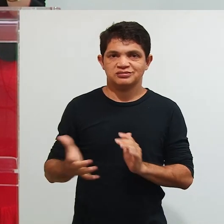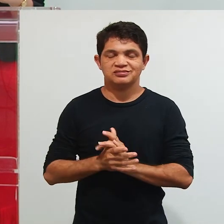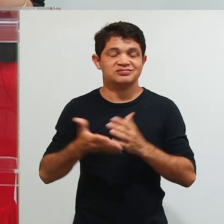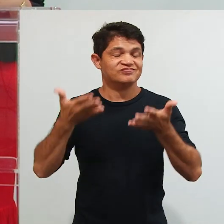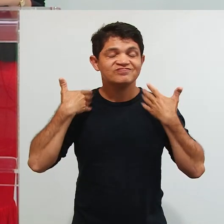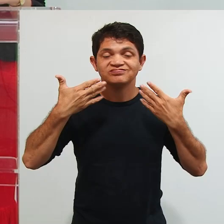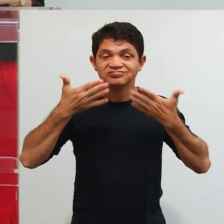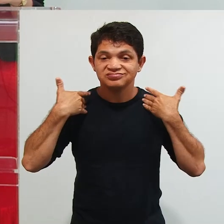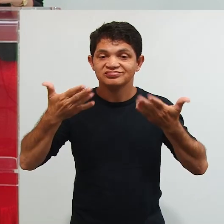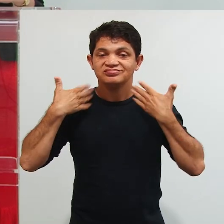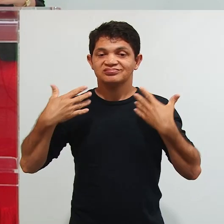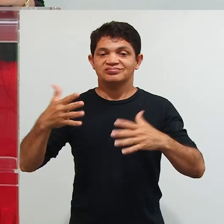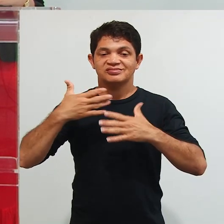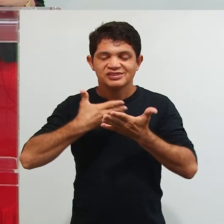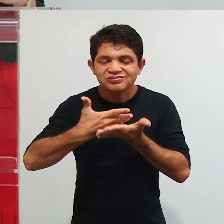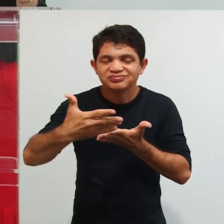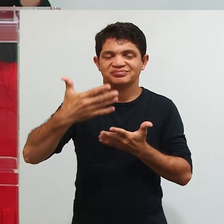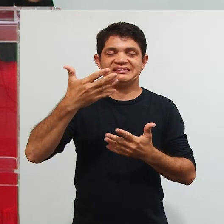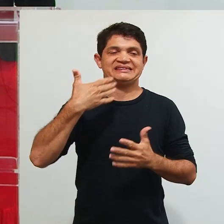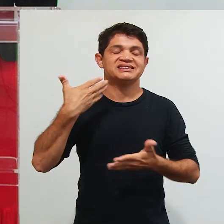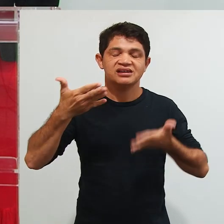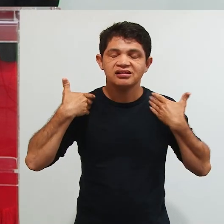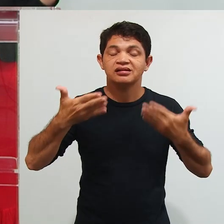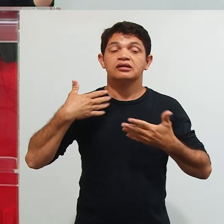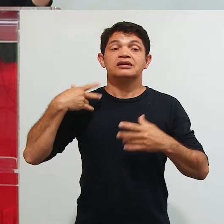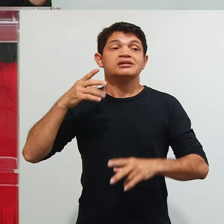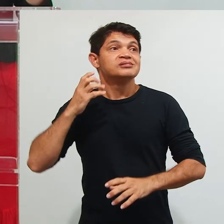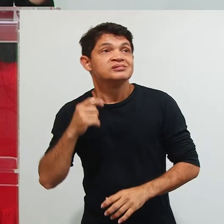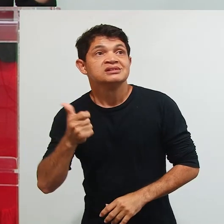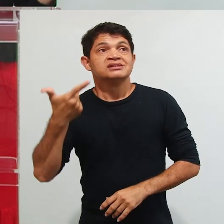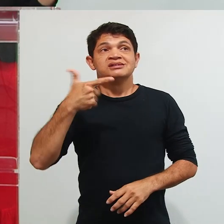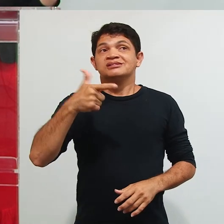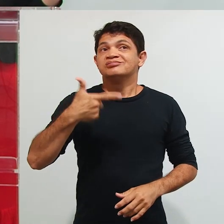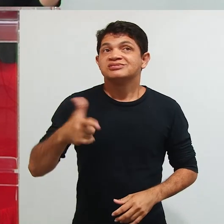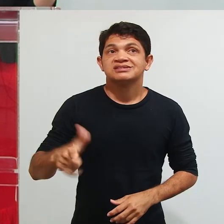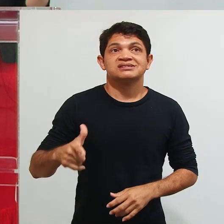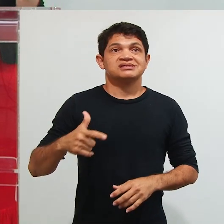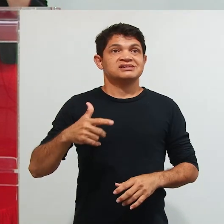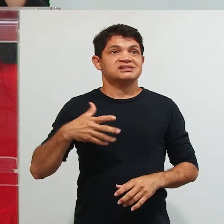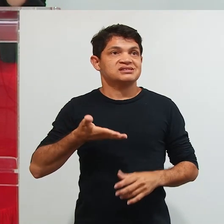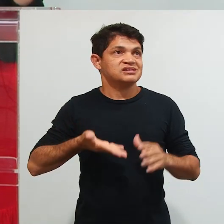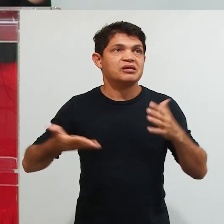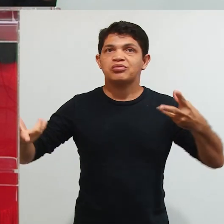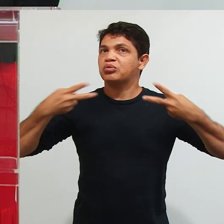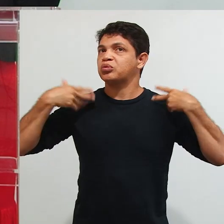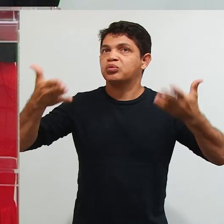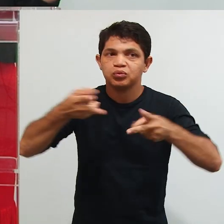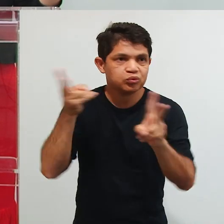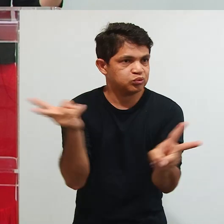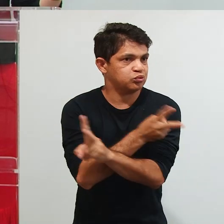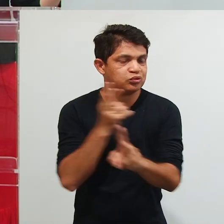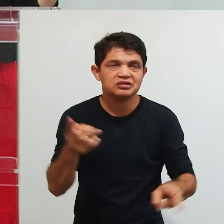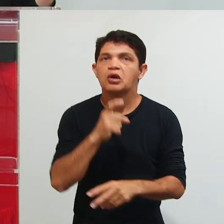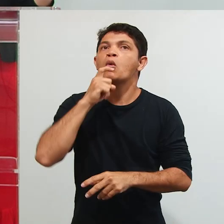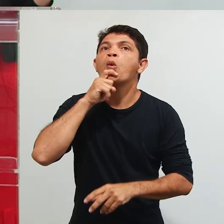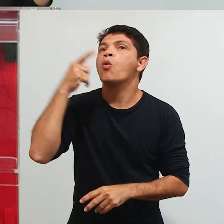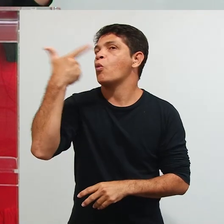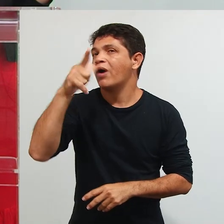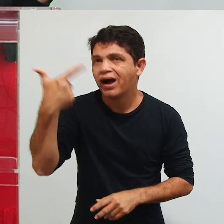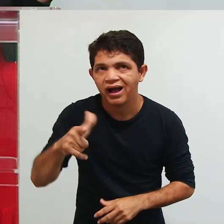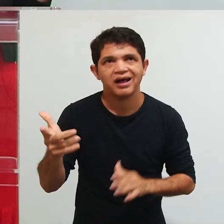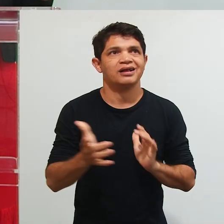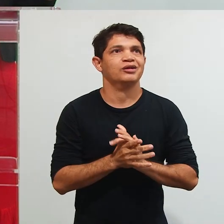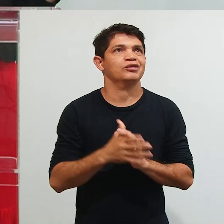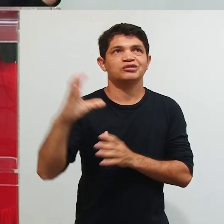tão calor, ultimamente tão calor, mas aquela sala de aula não passa um vento, não tem um ar-condicionado, não